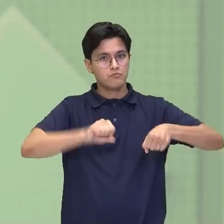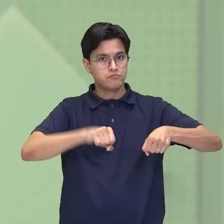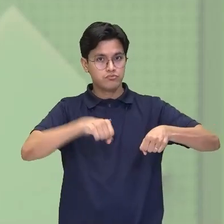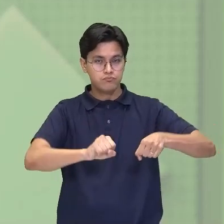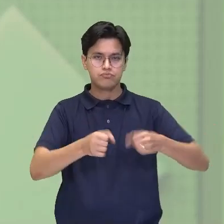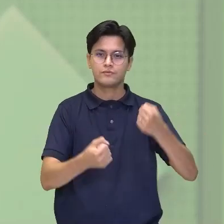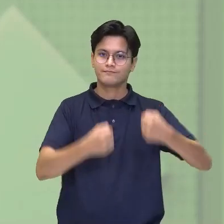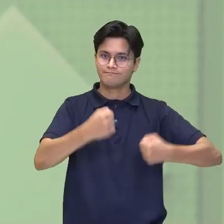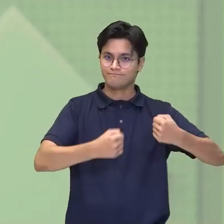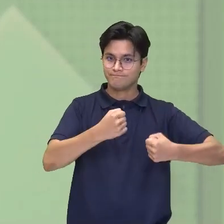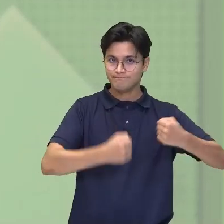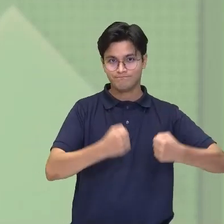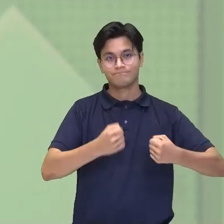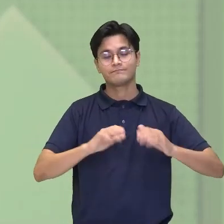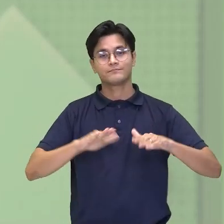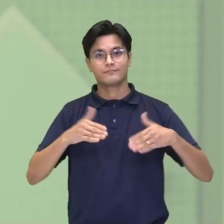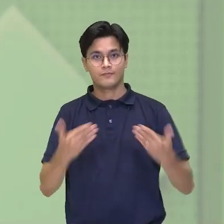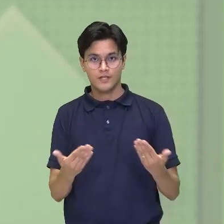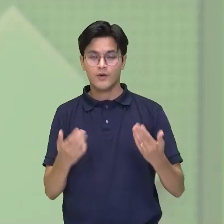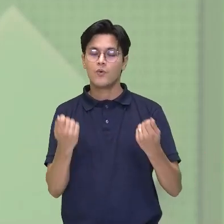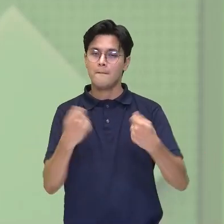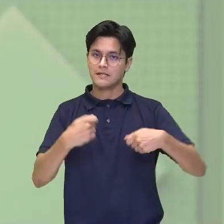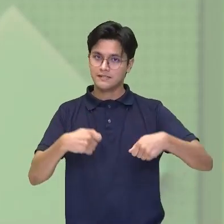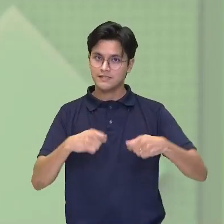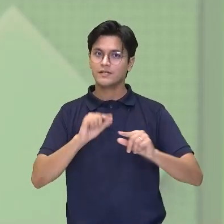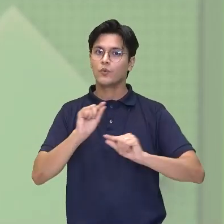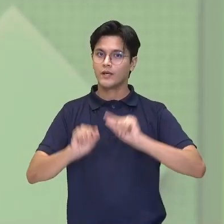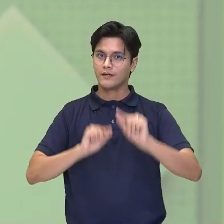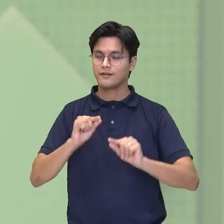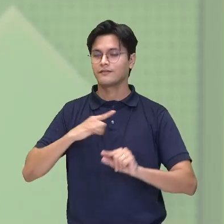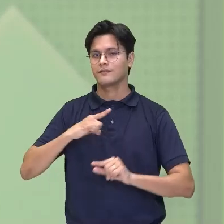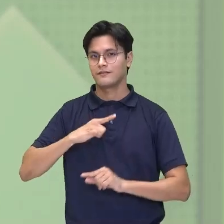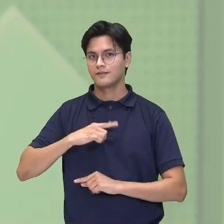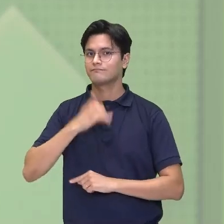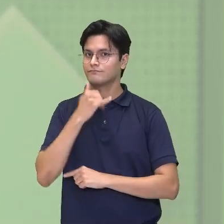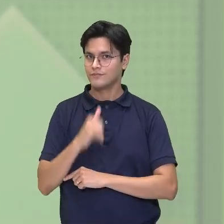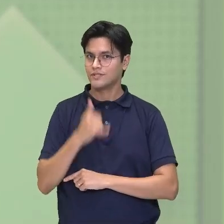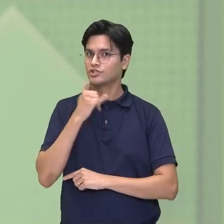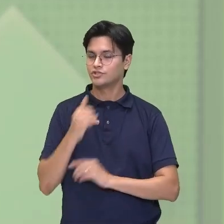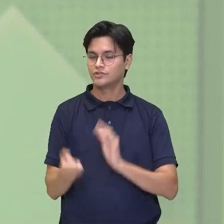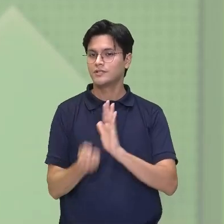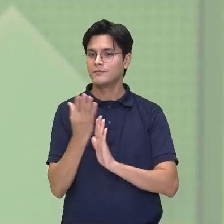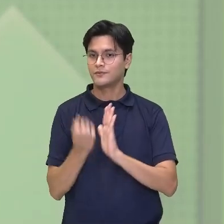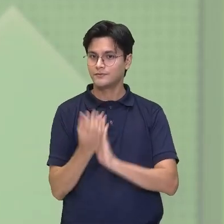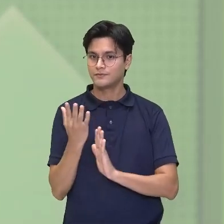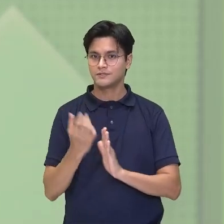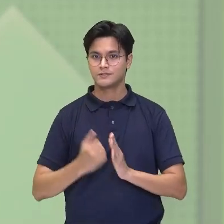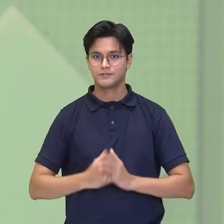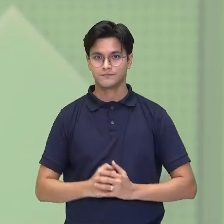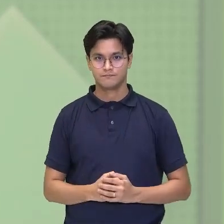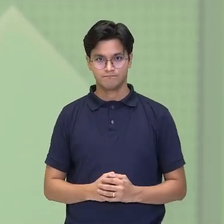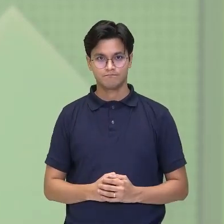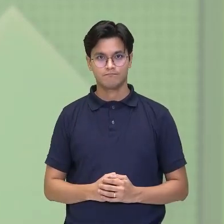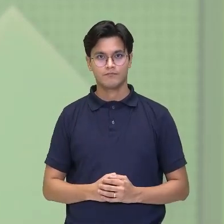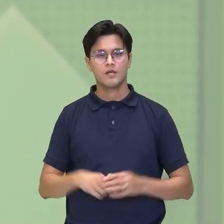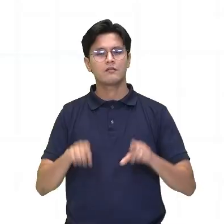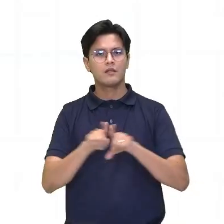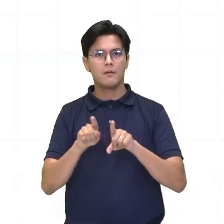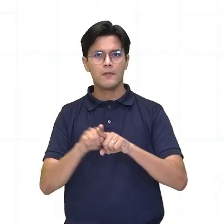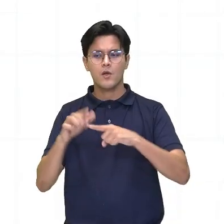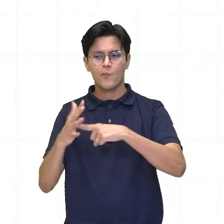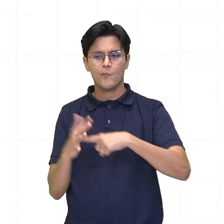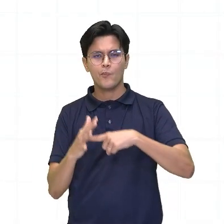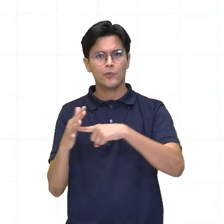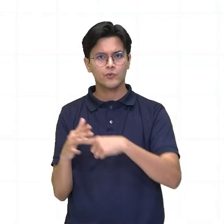gerar essa ação, esse trabalho, tá bom? E a gente vai conhecer um pouco mais sobre o que seria esse motor de combustão